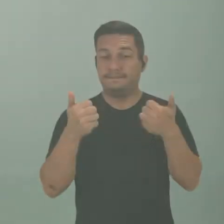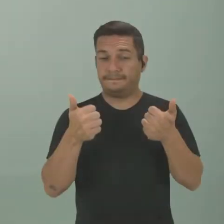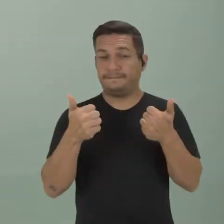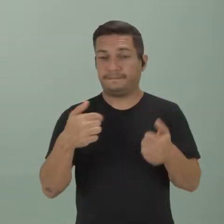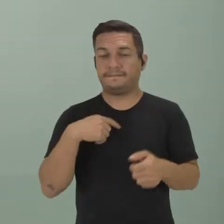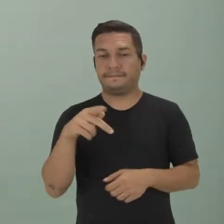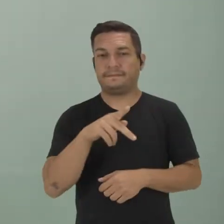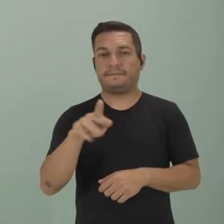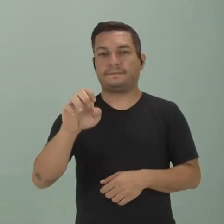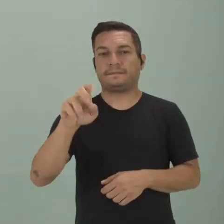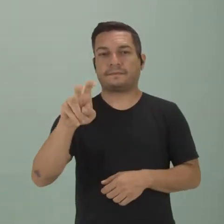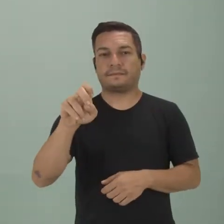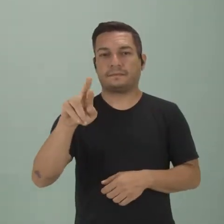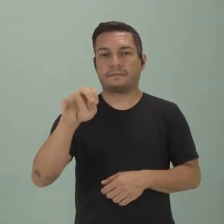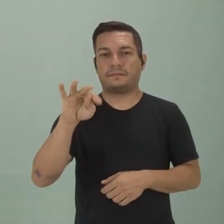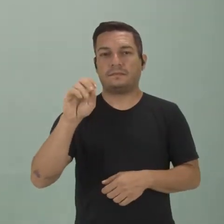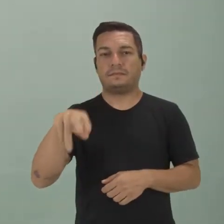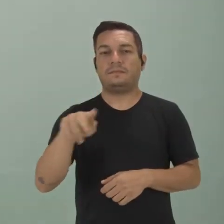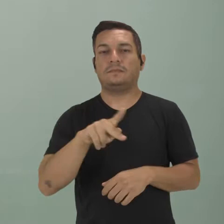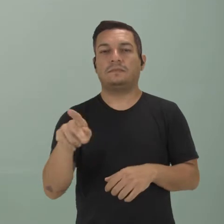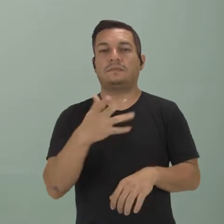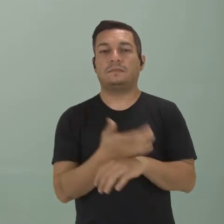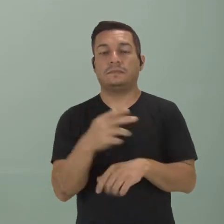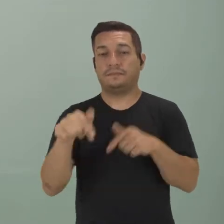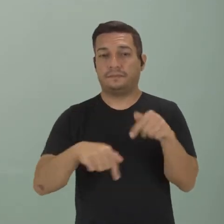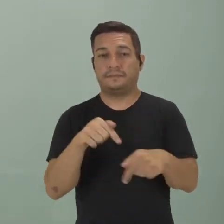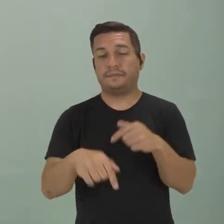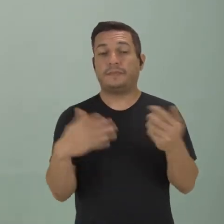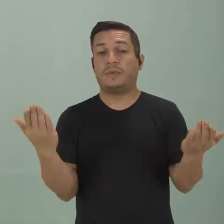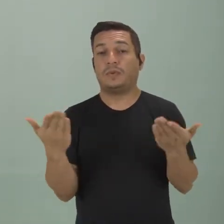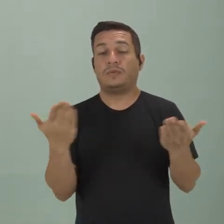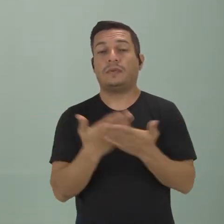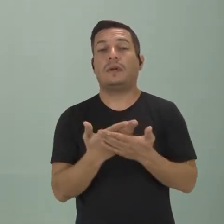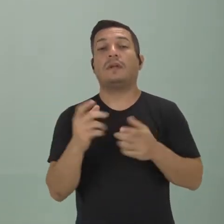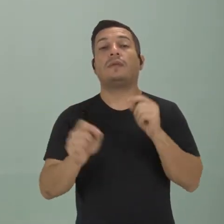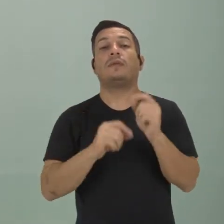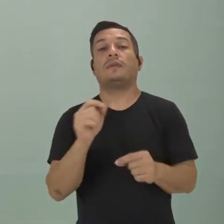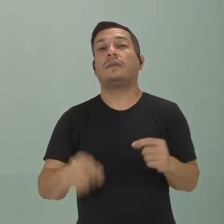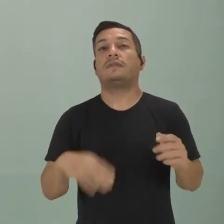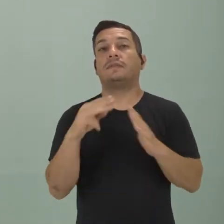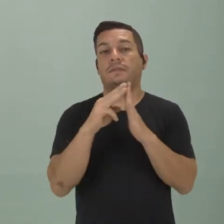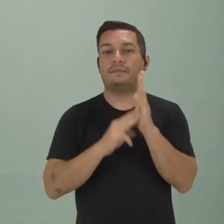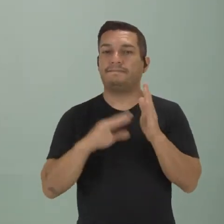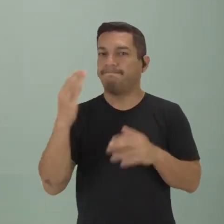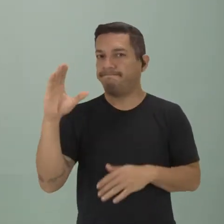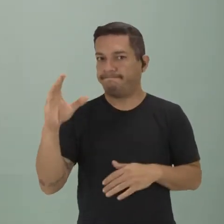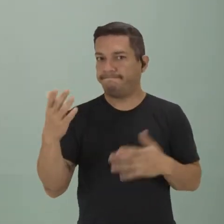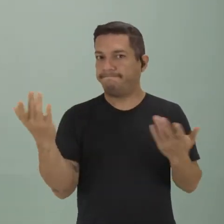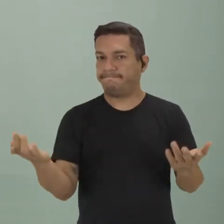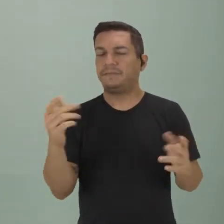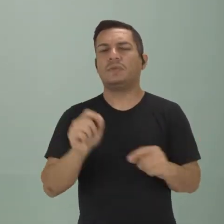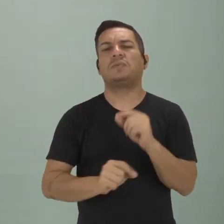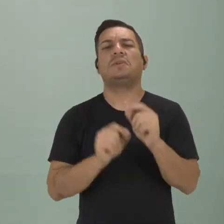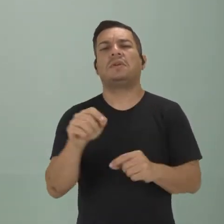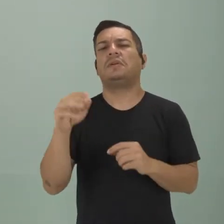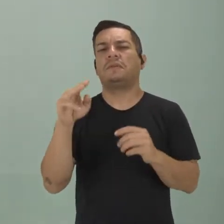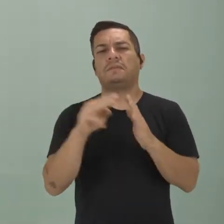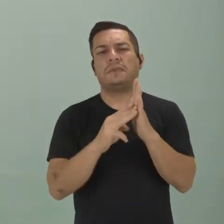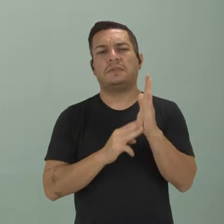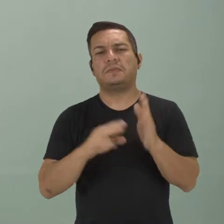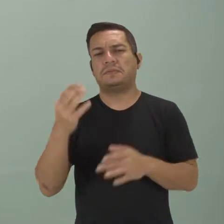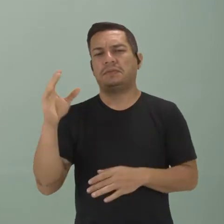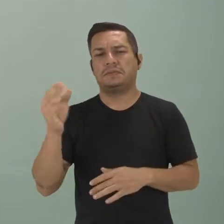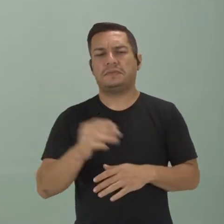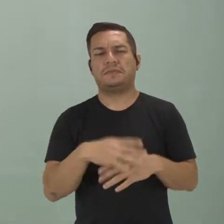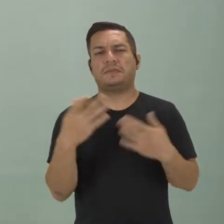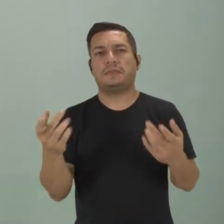Oi pessoal, tudo bem? Sou o professor Everton, professor de Química, e hoje nós vamos ter uma aula sobre o método científico. Então, pessoal, o que é o